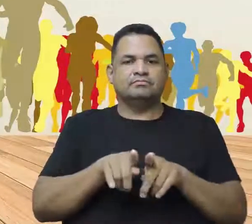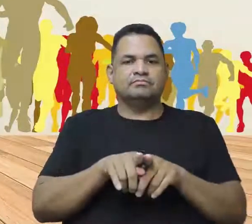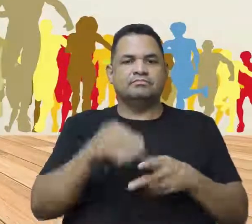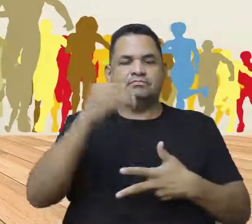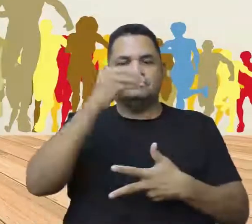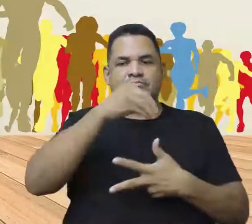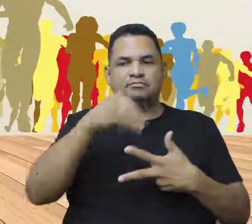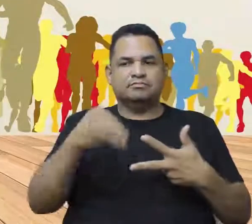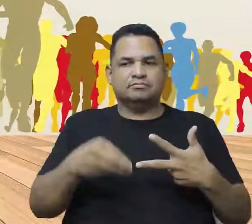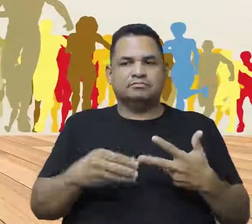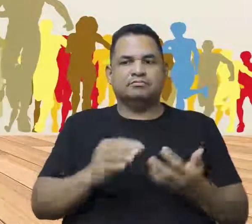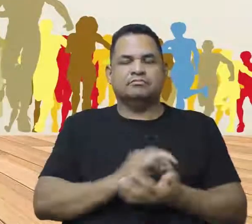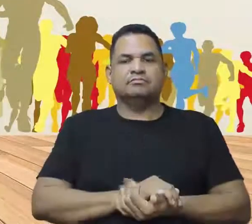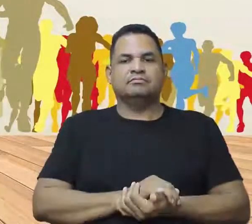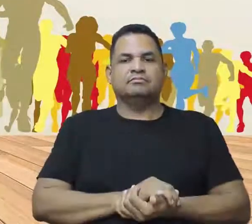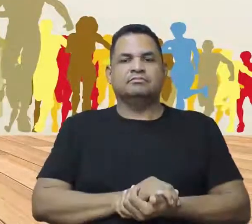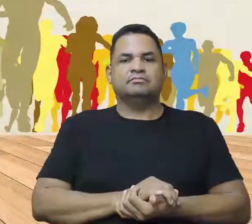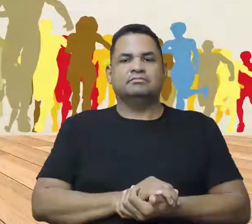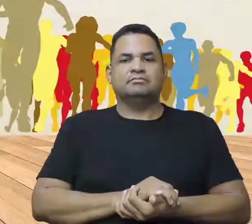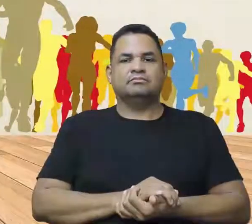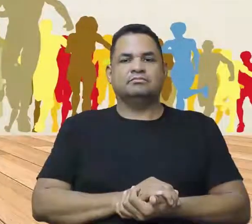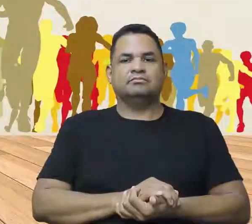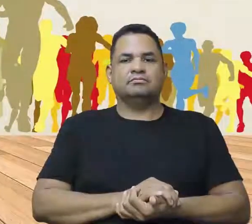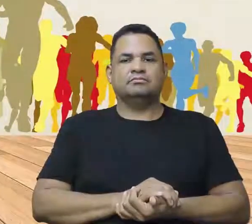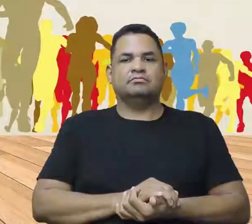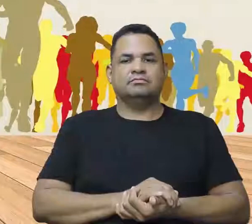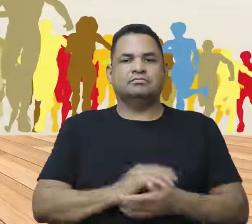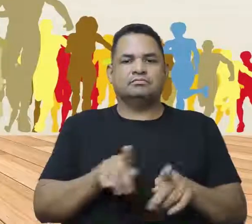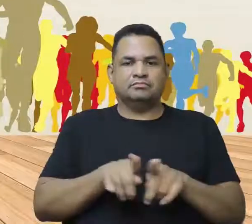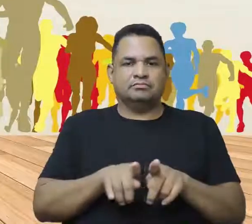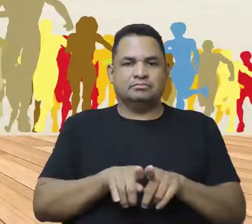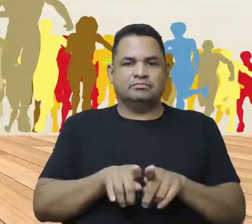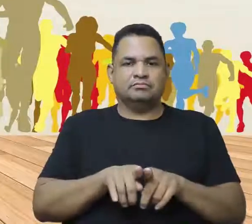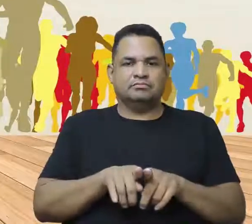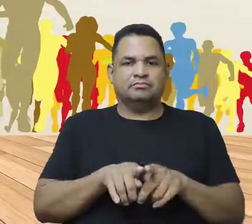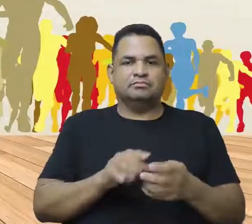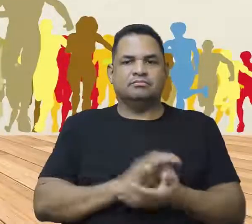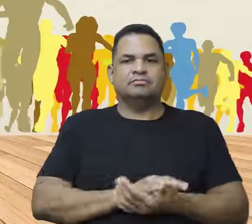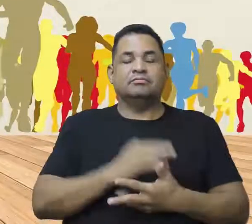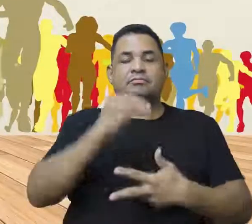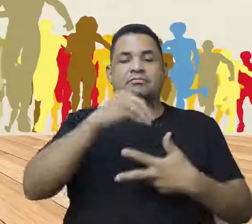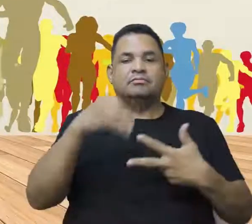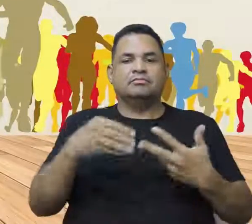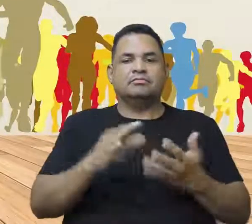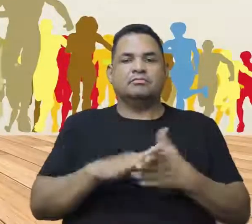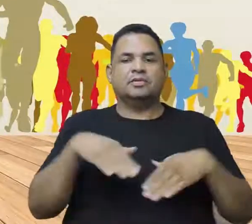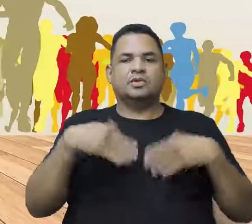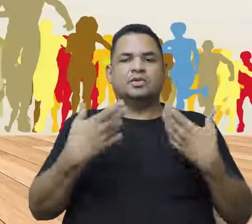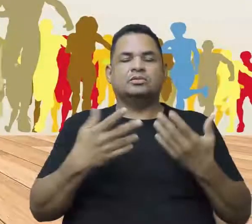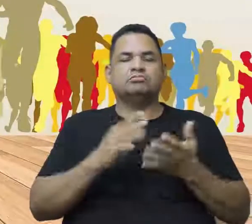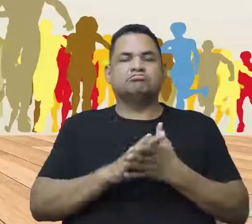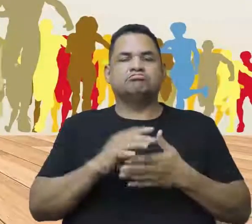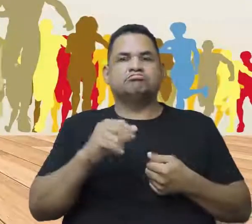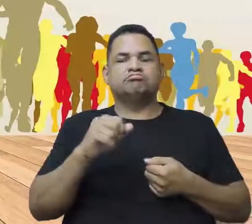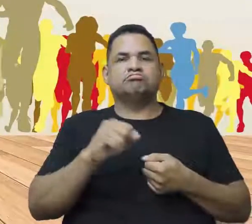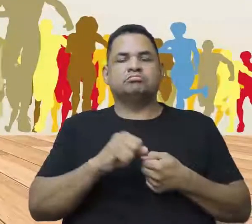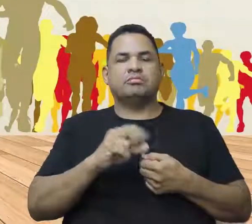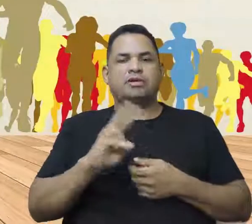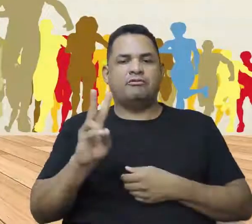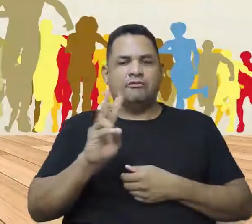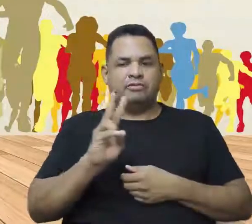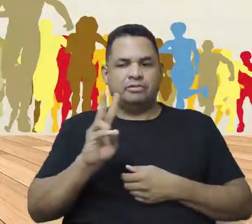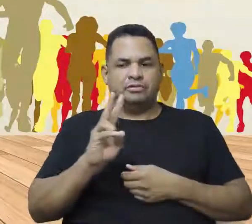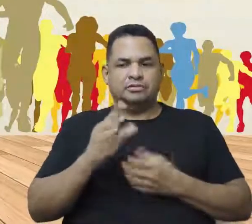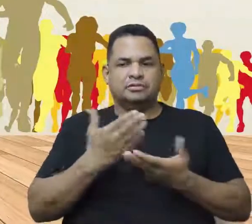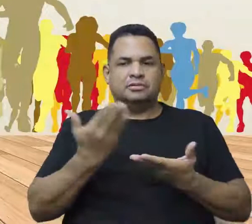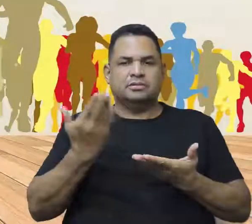Enem, né, professora? Também cai no Enem. Cai no Enem. Quando eu fiz o vestibular há um